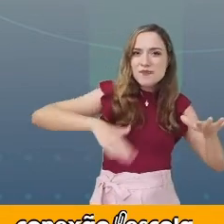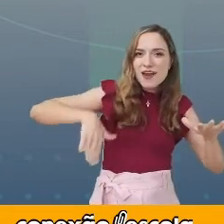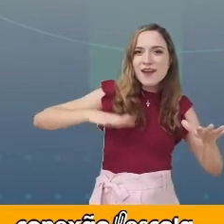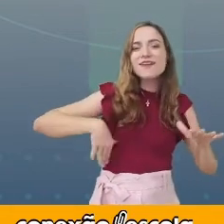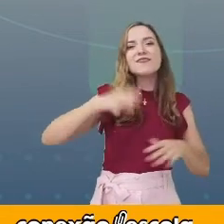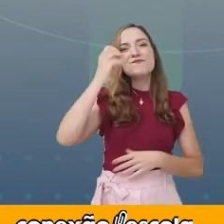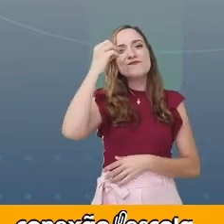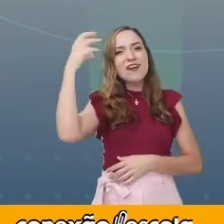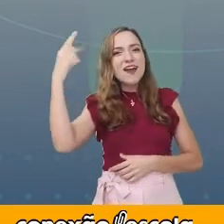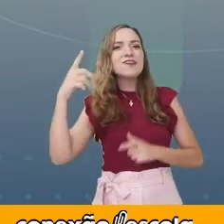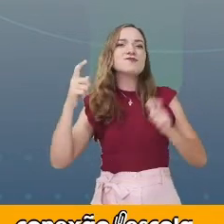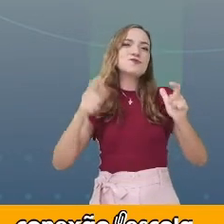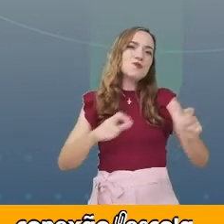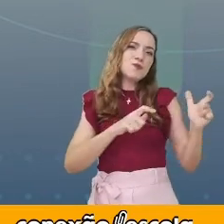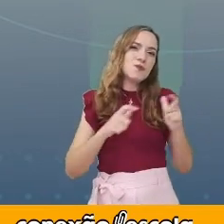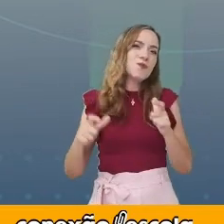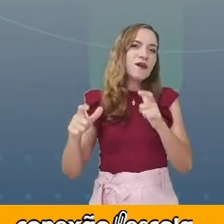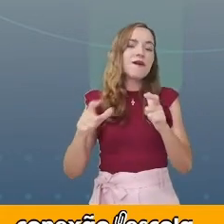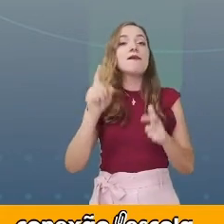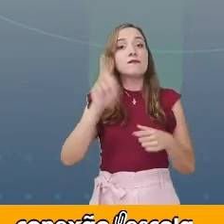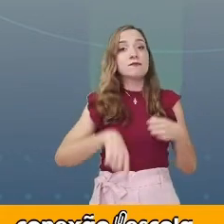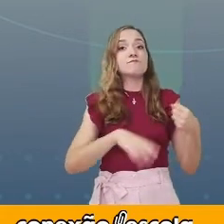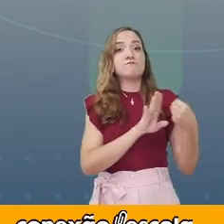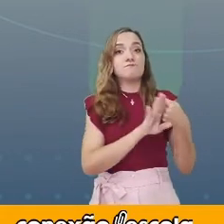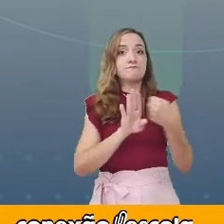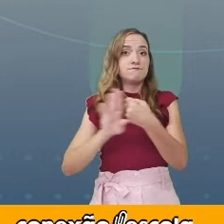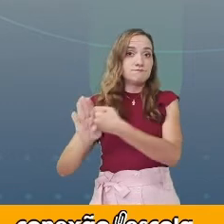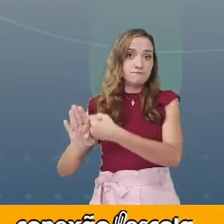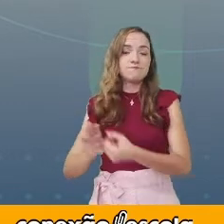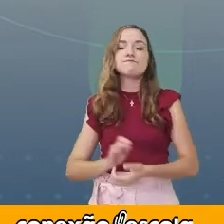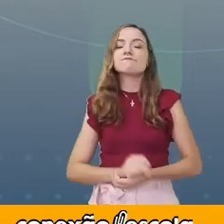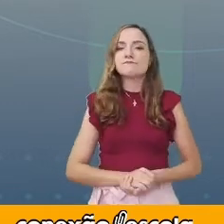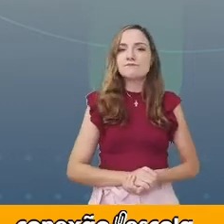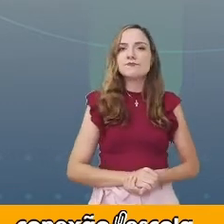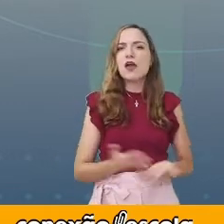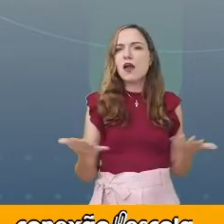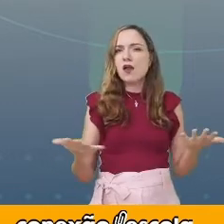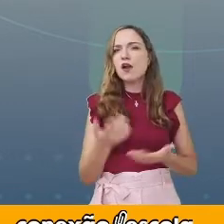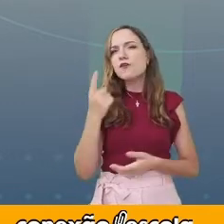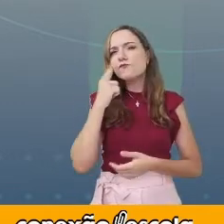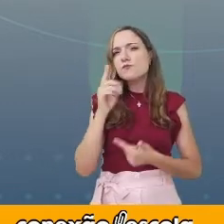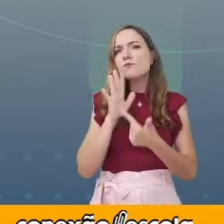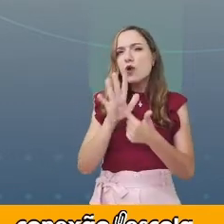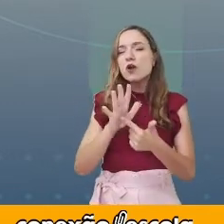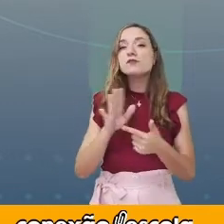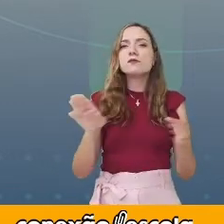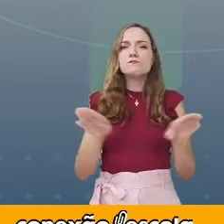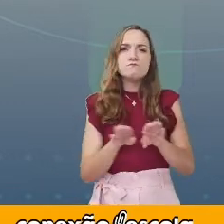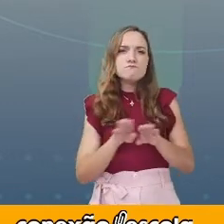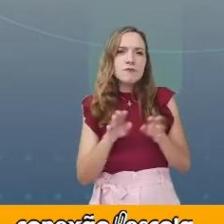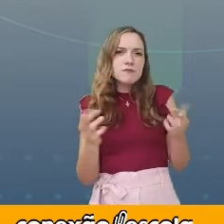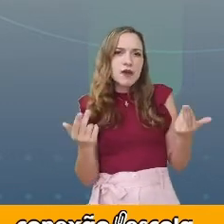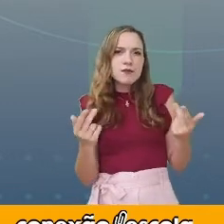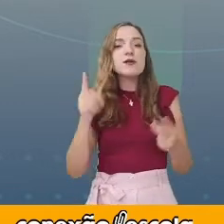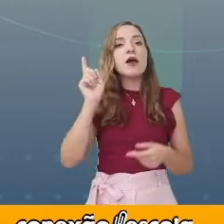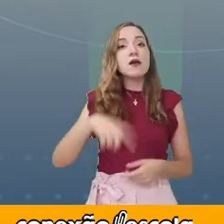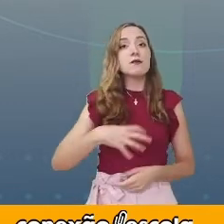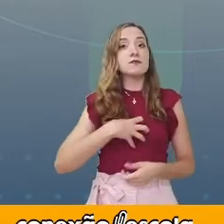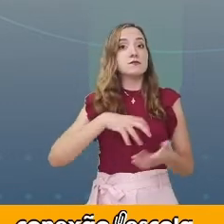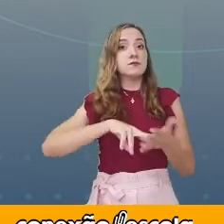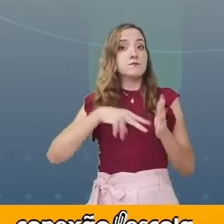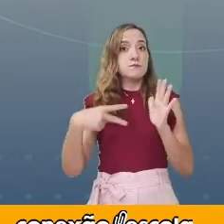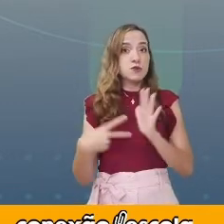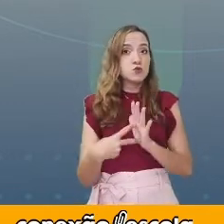Substantivos. Vejam agora o paralelismo semântico. É quando eu tenho as